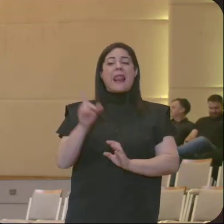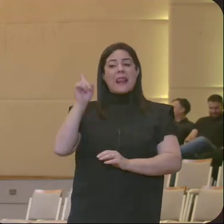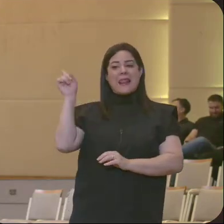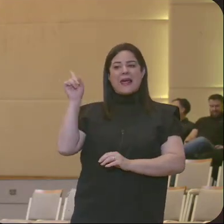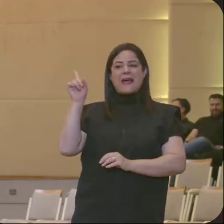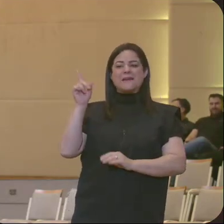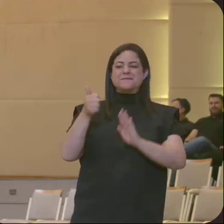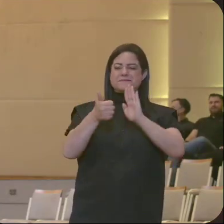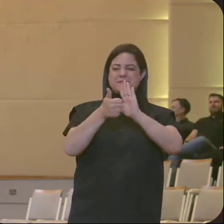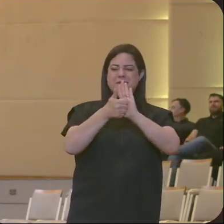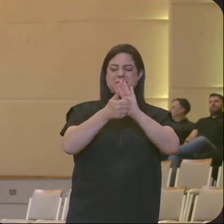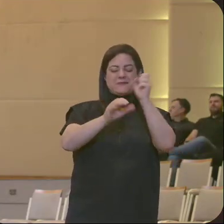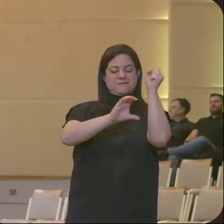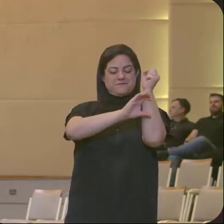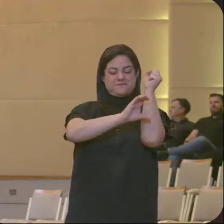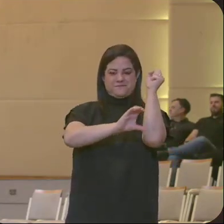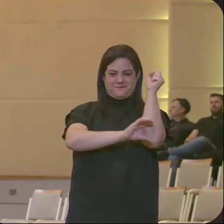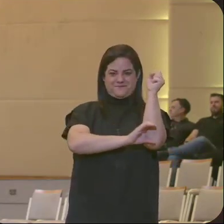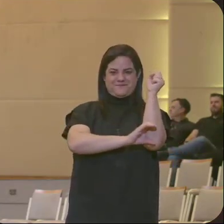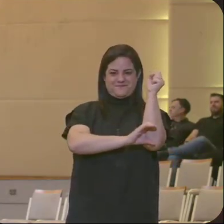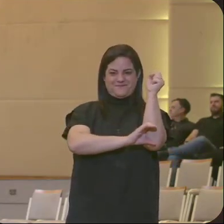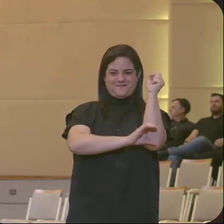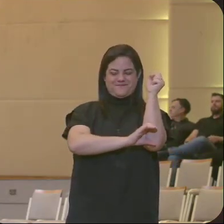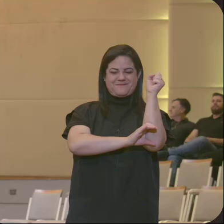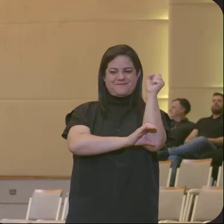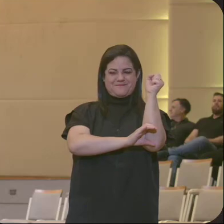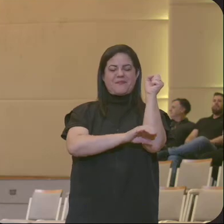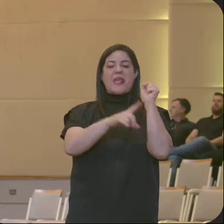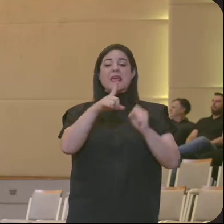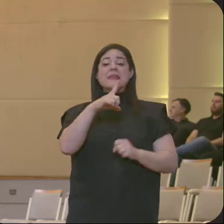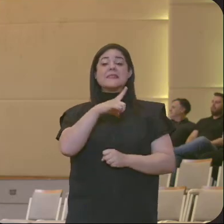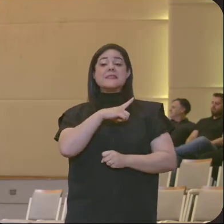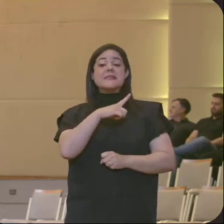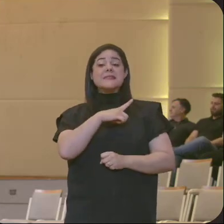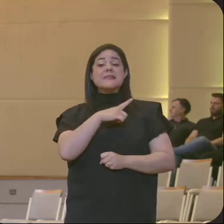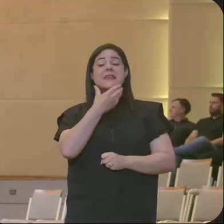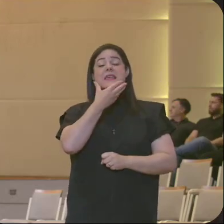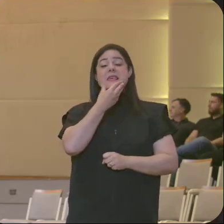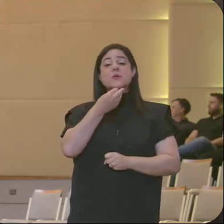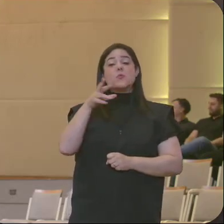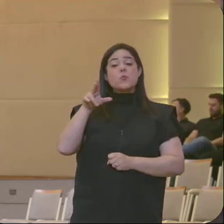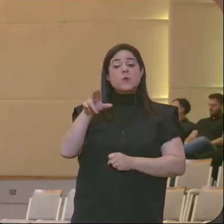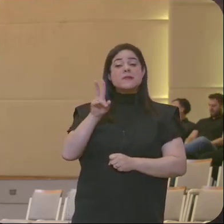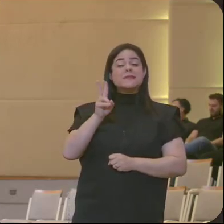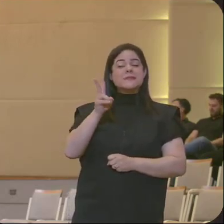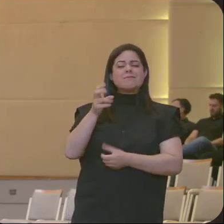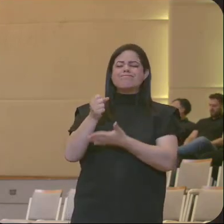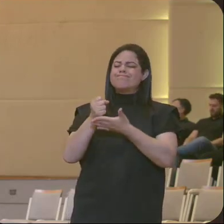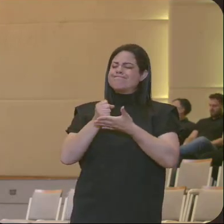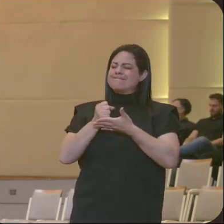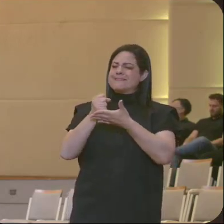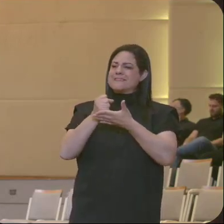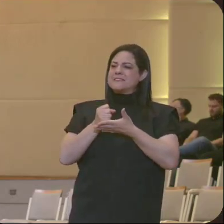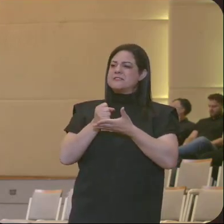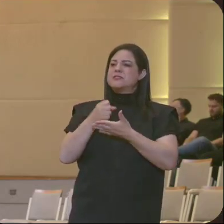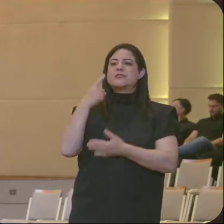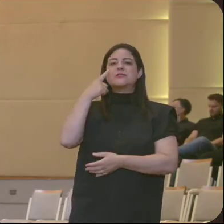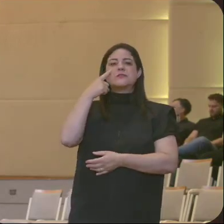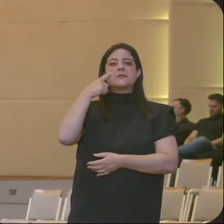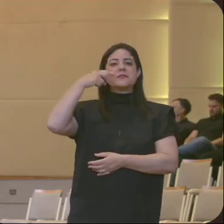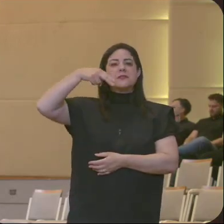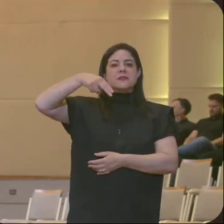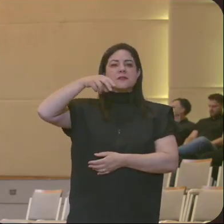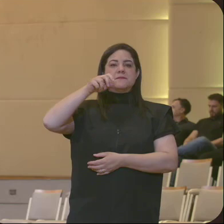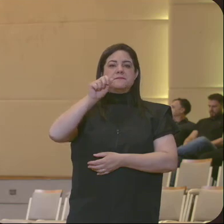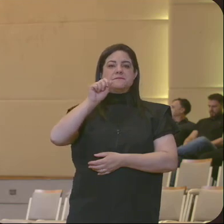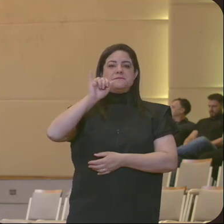Campo Comprido, um querido irmão que sempre nos ajudou muito. Eu estou vendo a Nayana mais ou menos